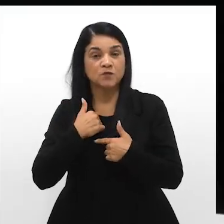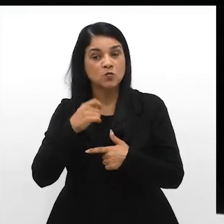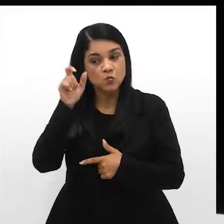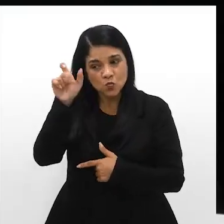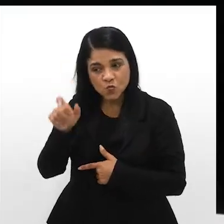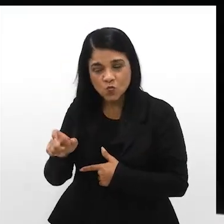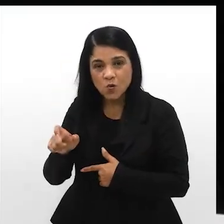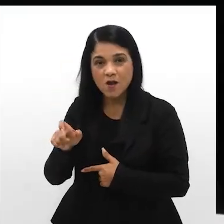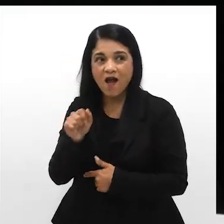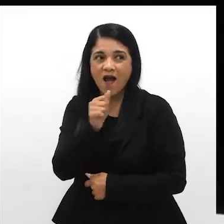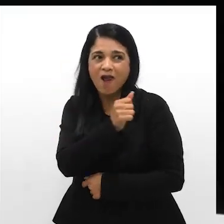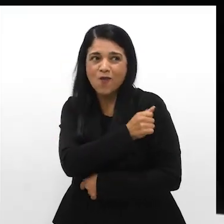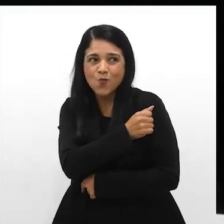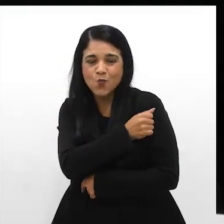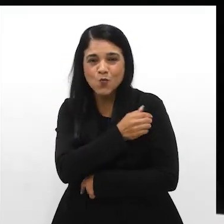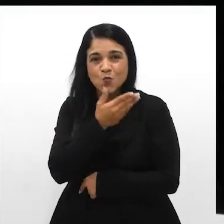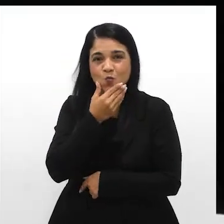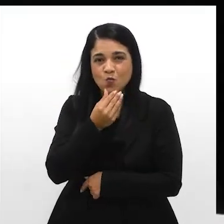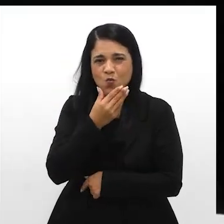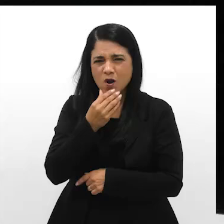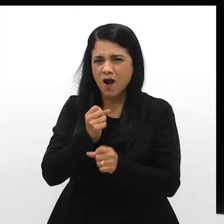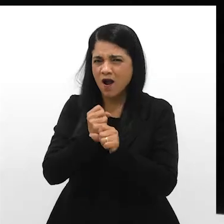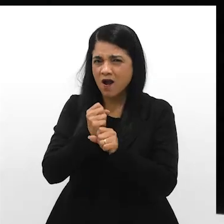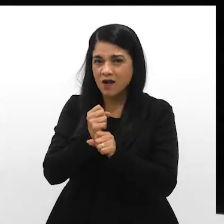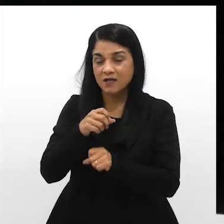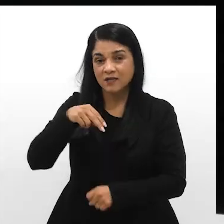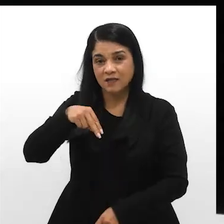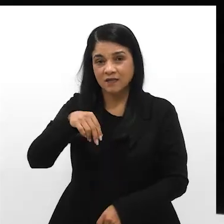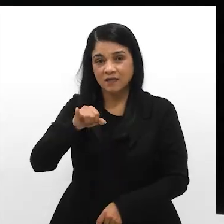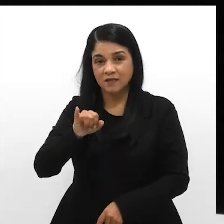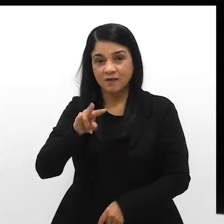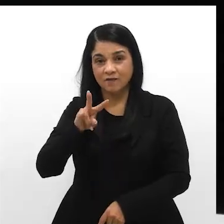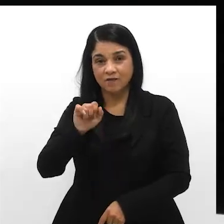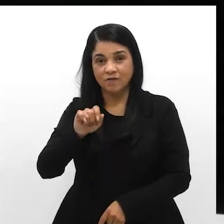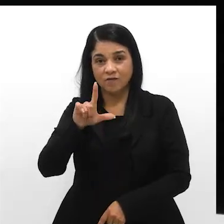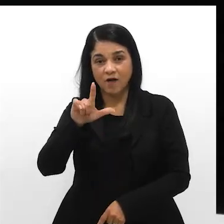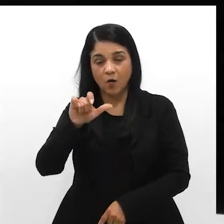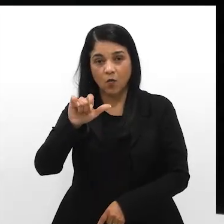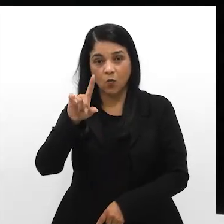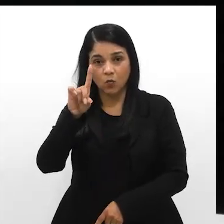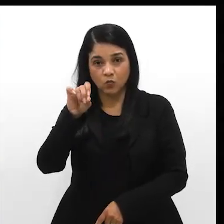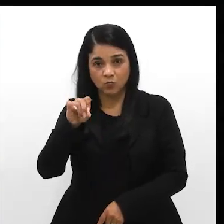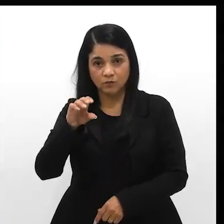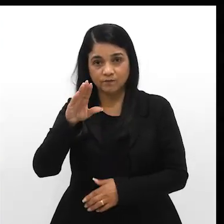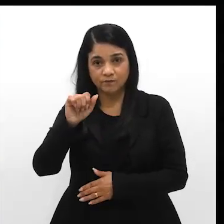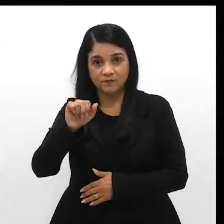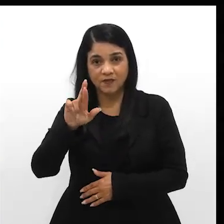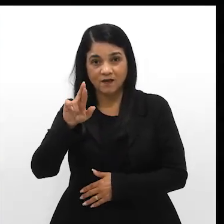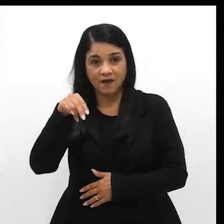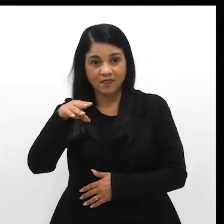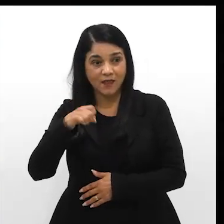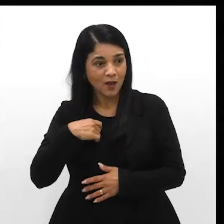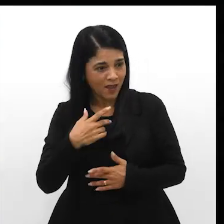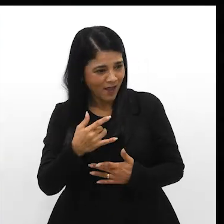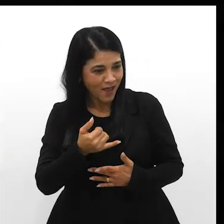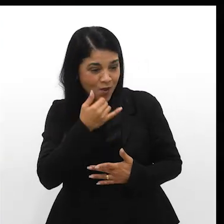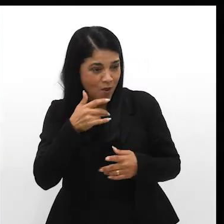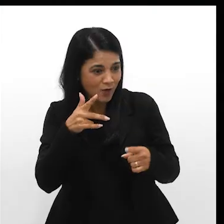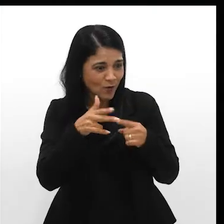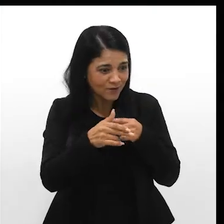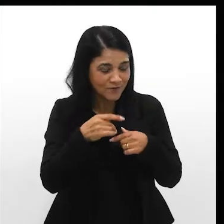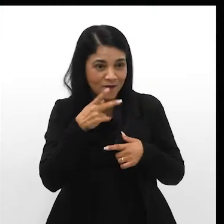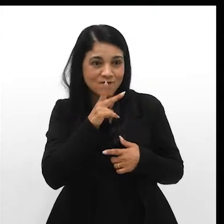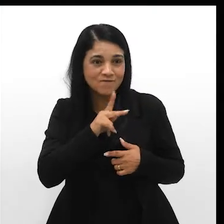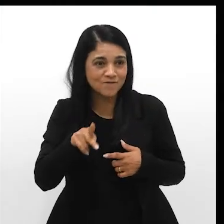dos caras que era um aluno de lá há muito tempo, que é o Nivaldo Carneiro. Nossa, eu ia acabar de falar isso. Eu ia te interromper e falar, o